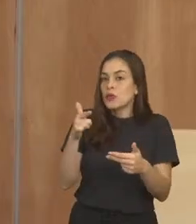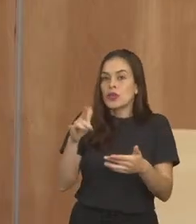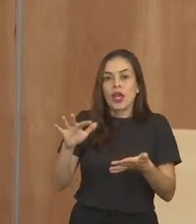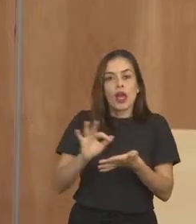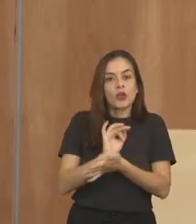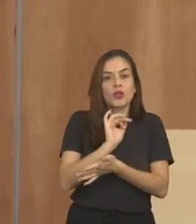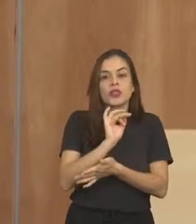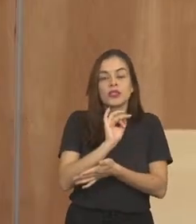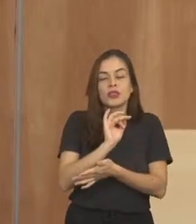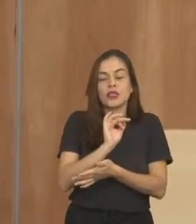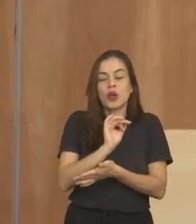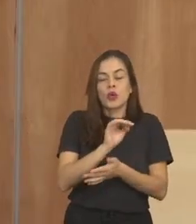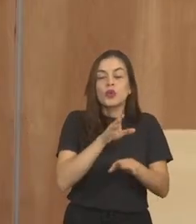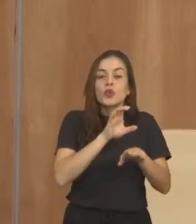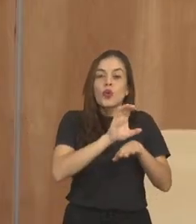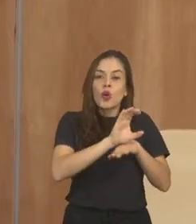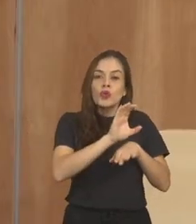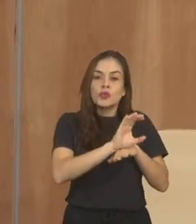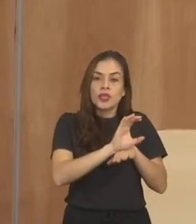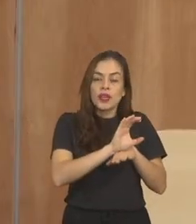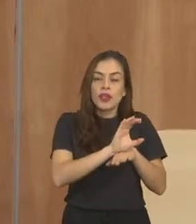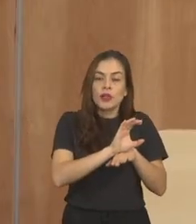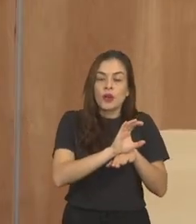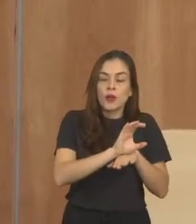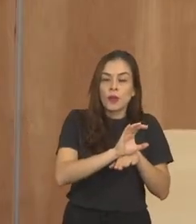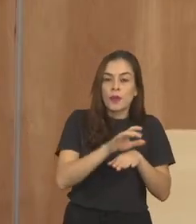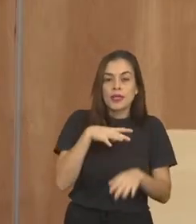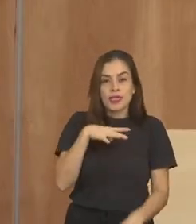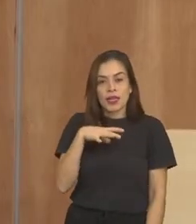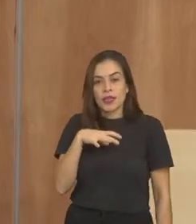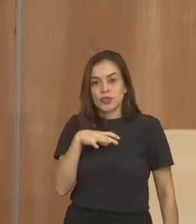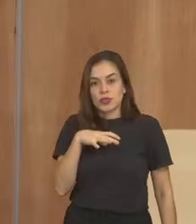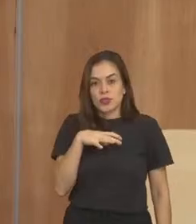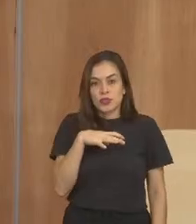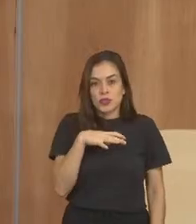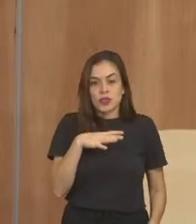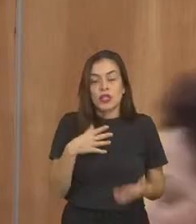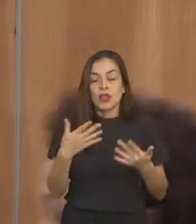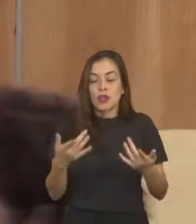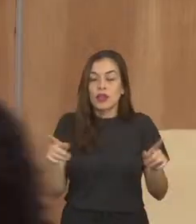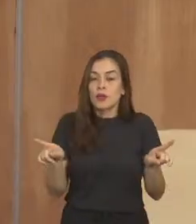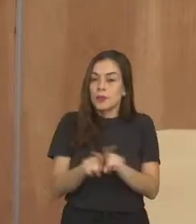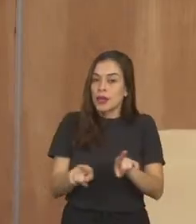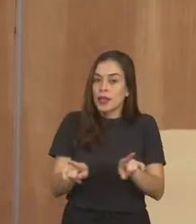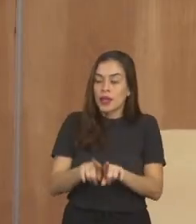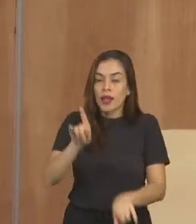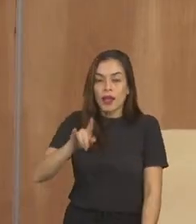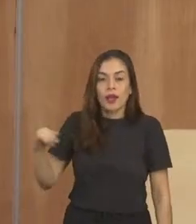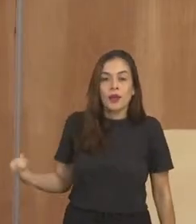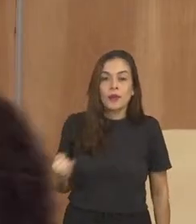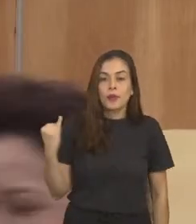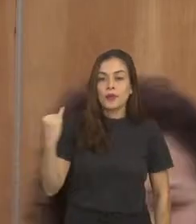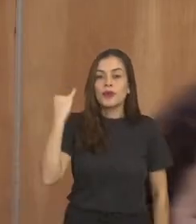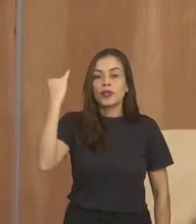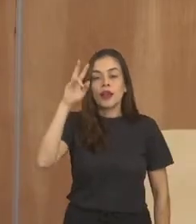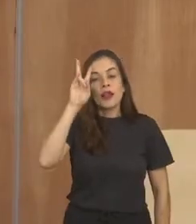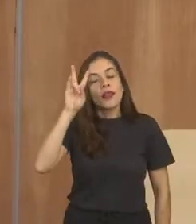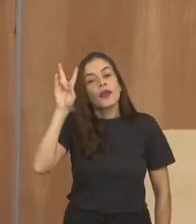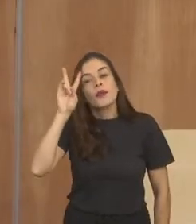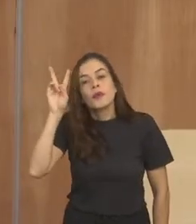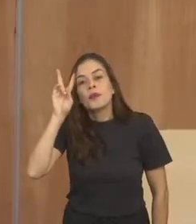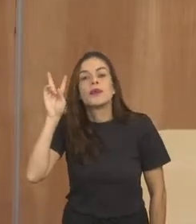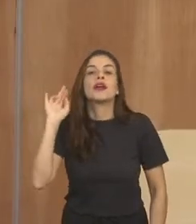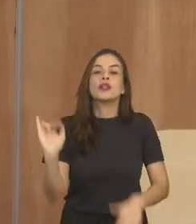do Conselho Municipal competente. E é importante lembrar também que as entidades que forem beneficiadas